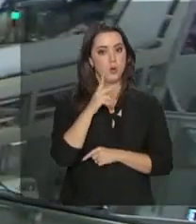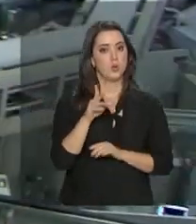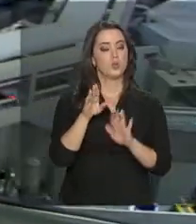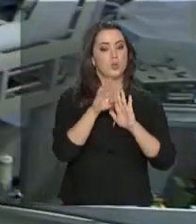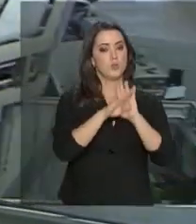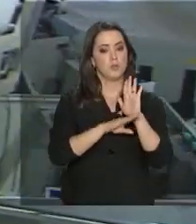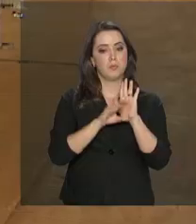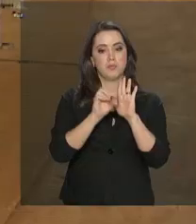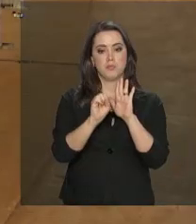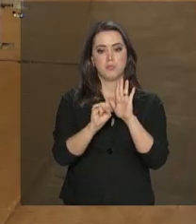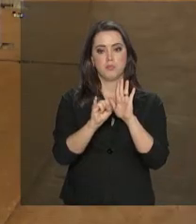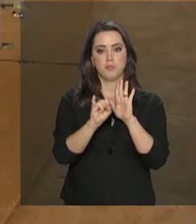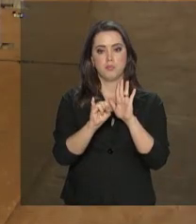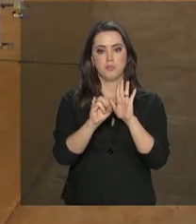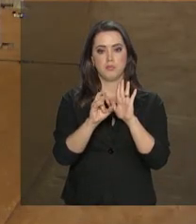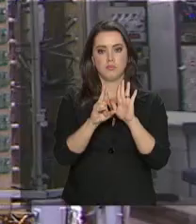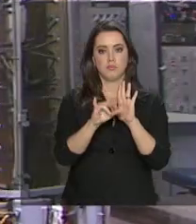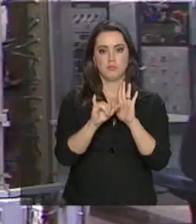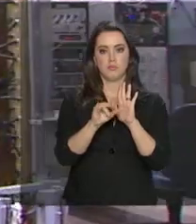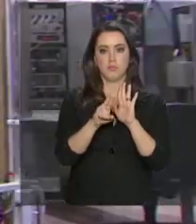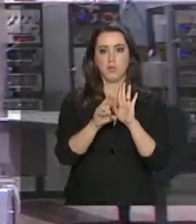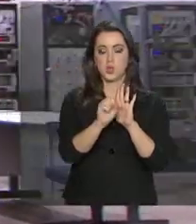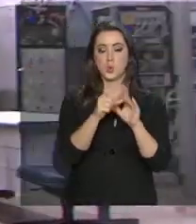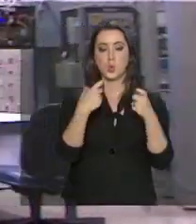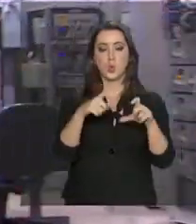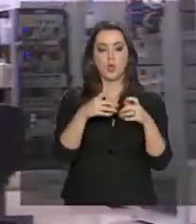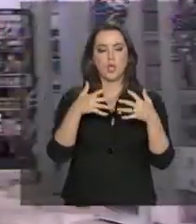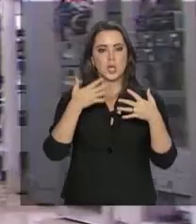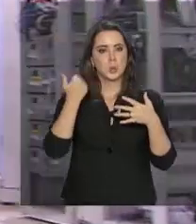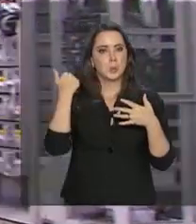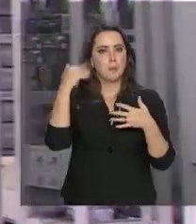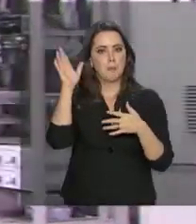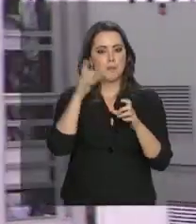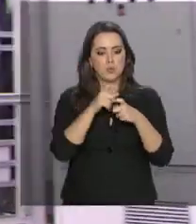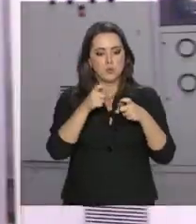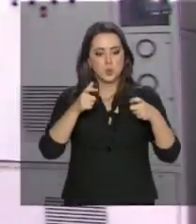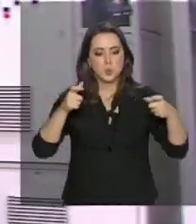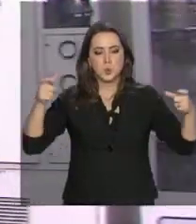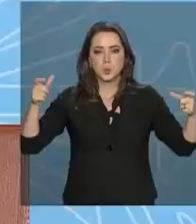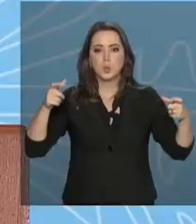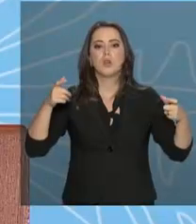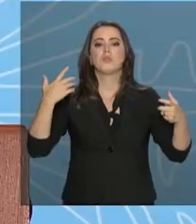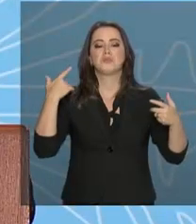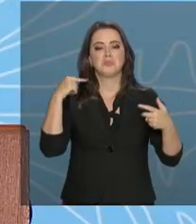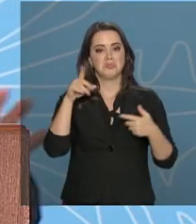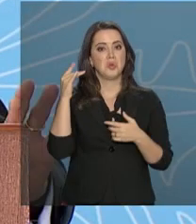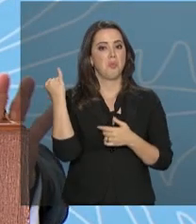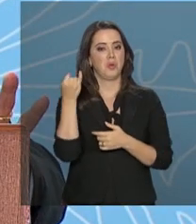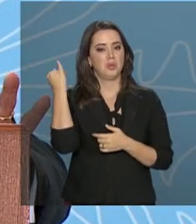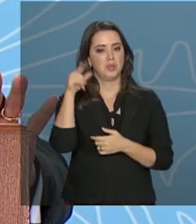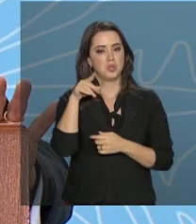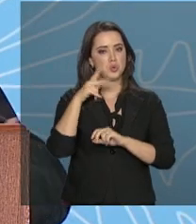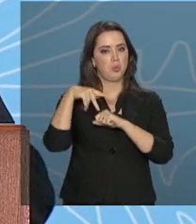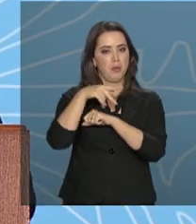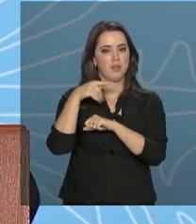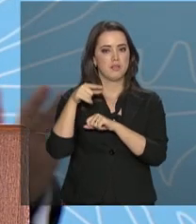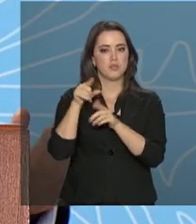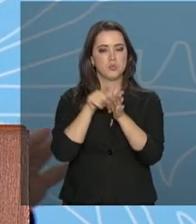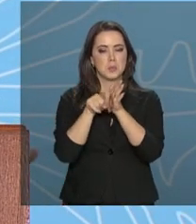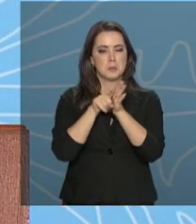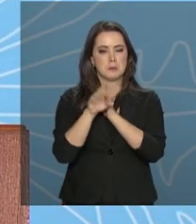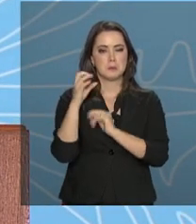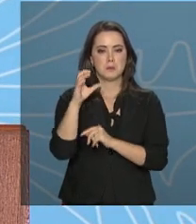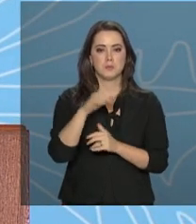Sirius, a maior e mais complexa infraestrutura científica já construída no país. Uma coisa impressionante, você